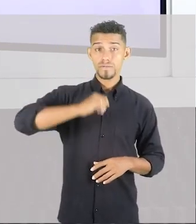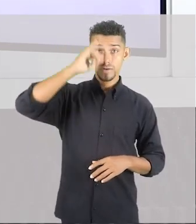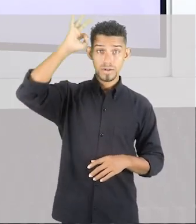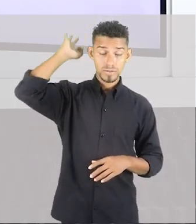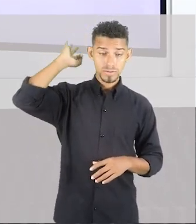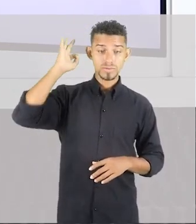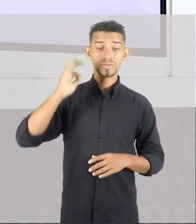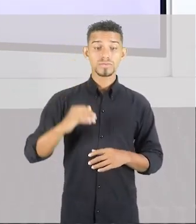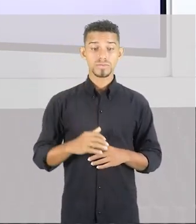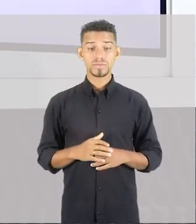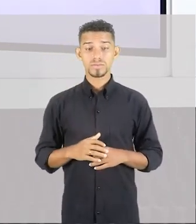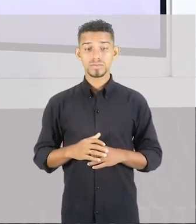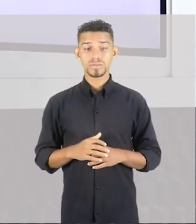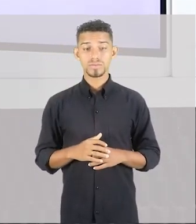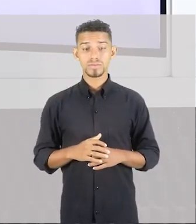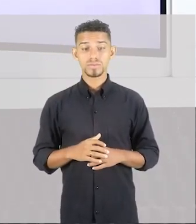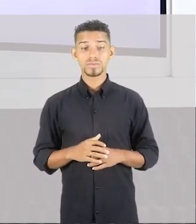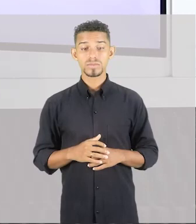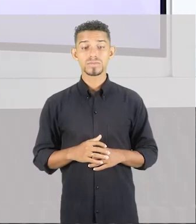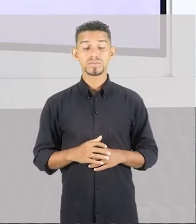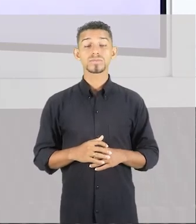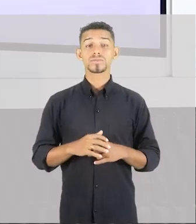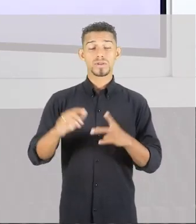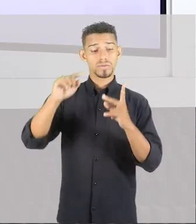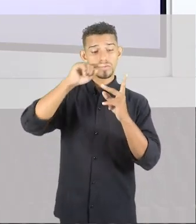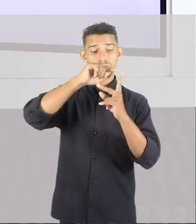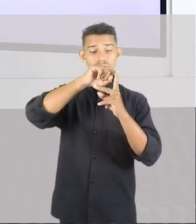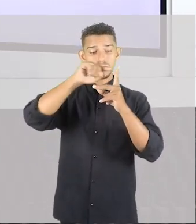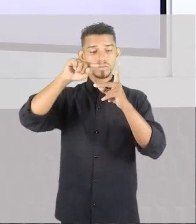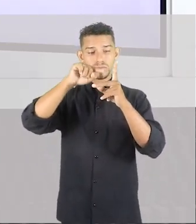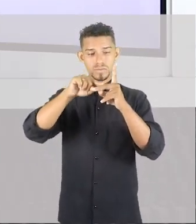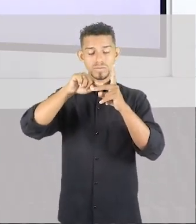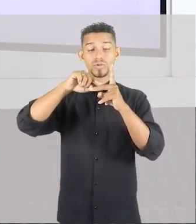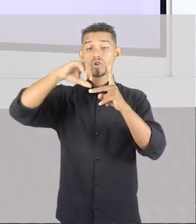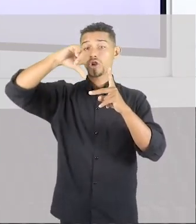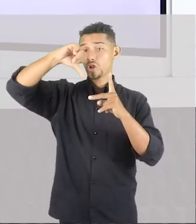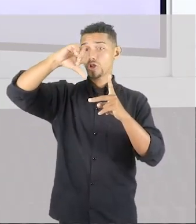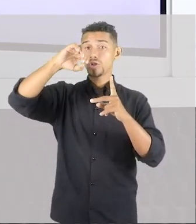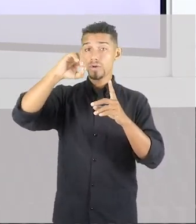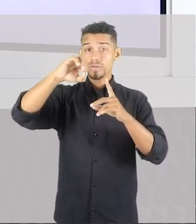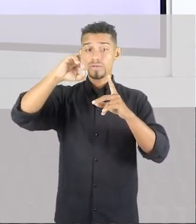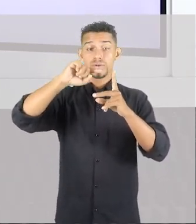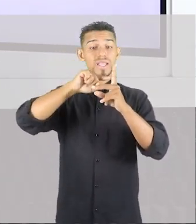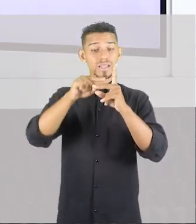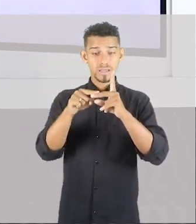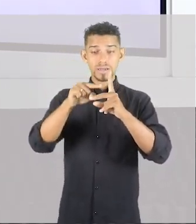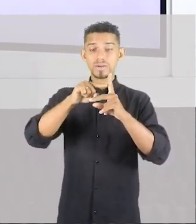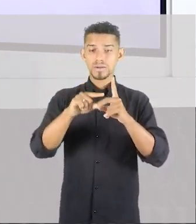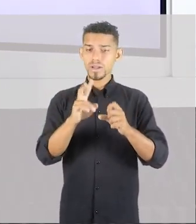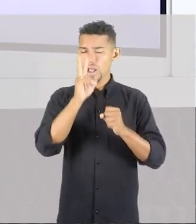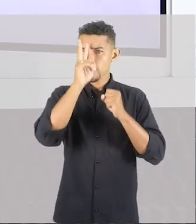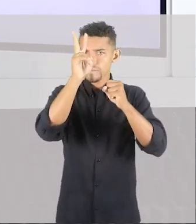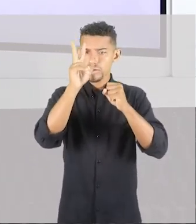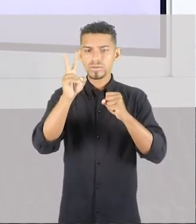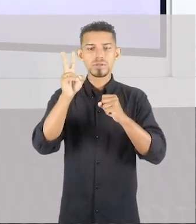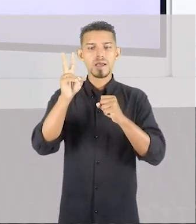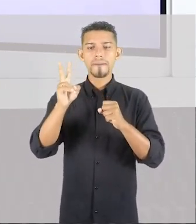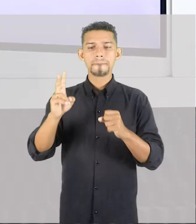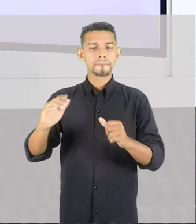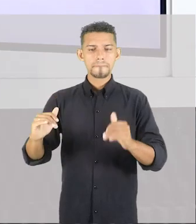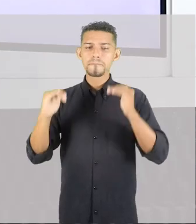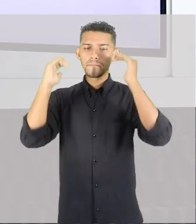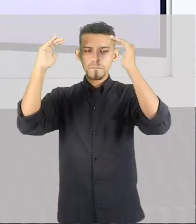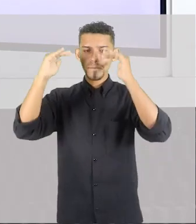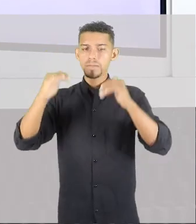Tá? Então ela está formando, ó, 90 graus com as linhas de campo. Aí o valor da força é máximo, porque o seno de 90 tem o maior